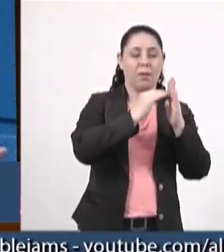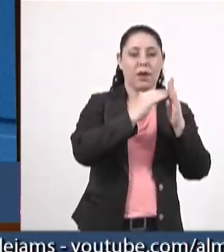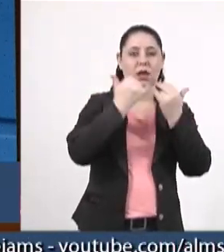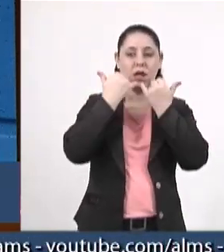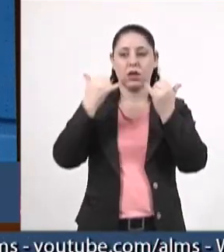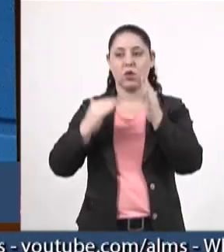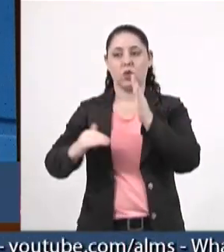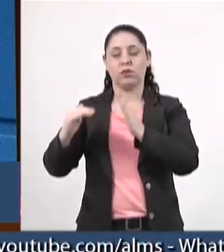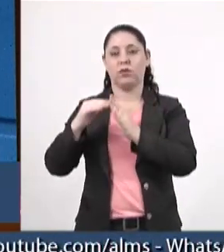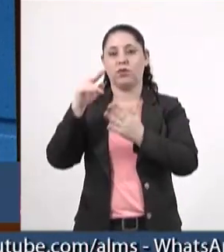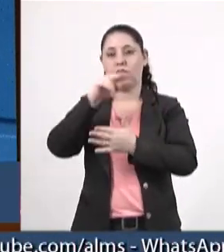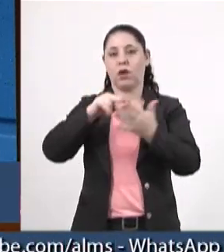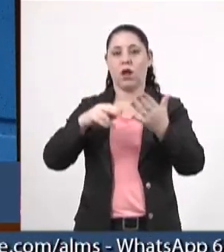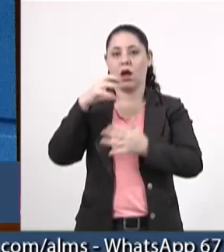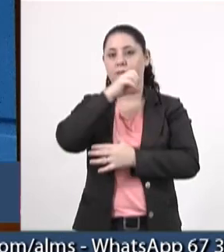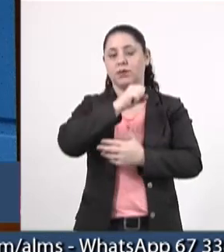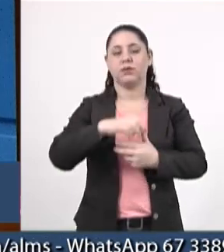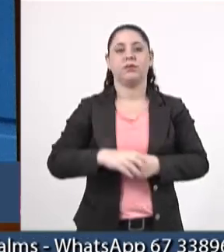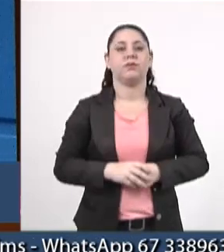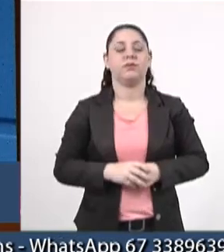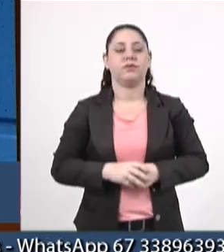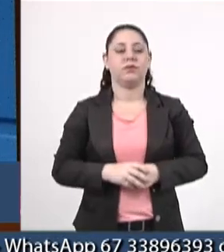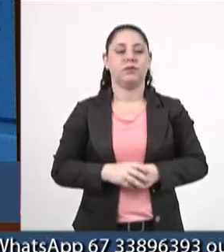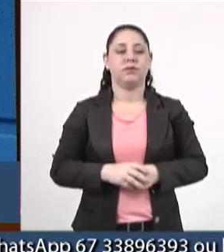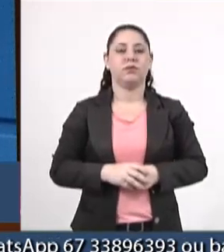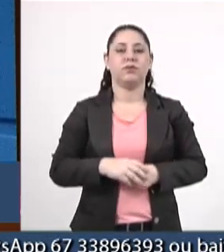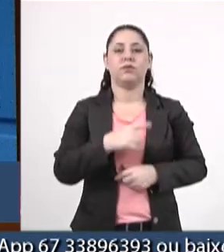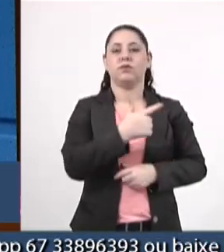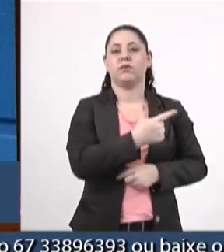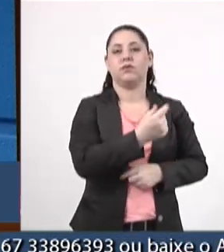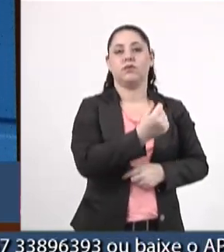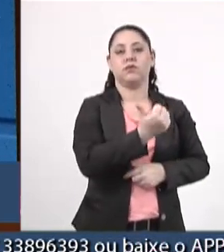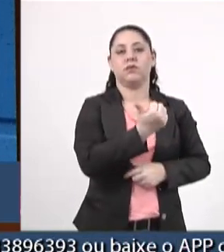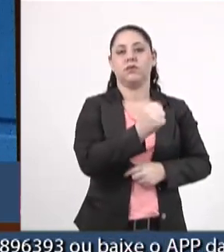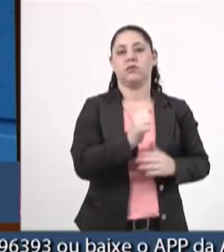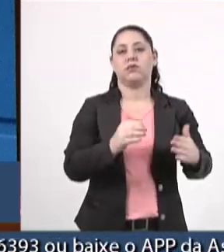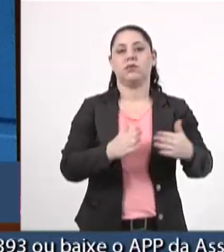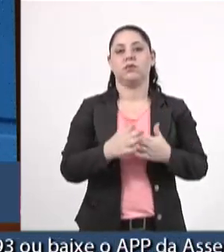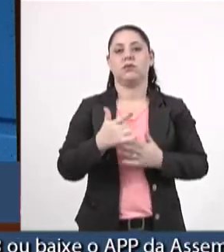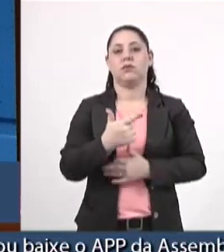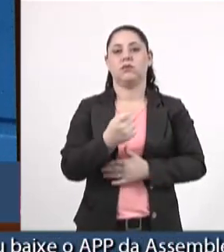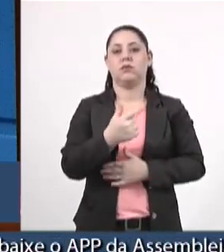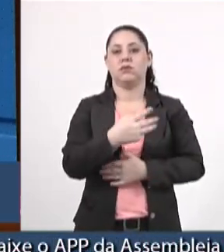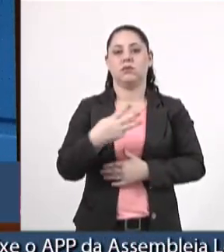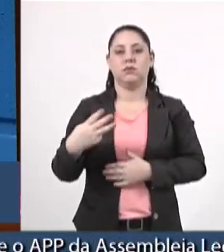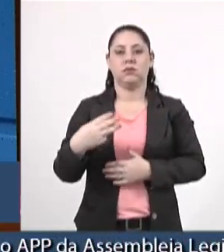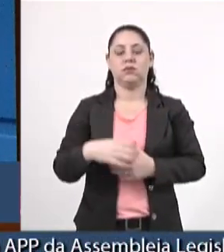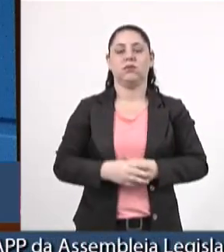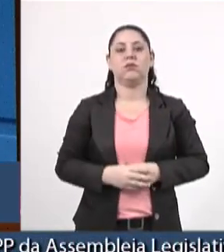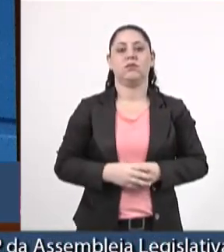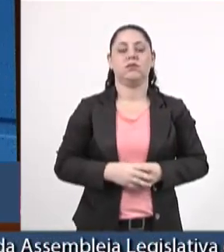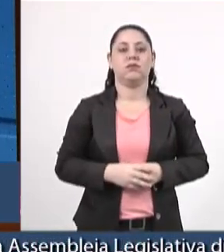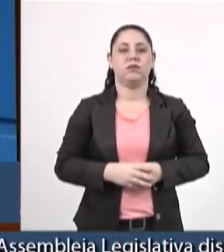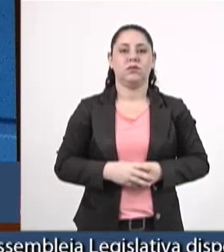Eu vou ler rapidamente aqui, de 2018 até 2023.